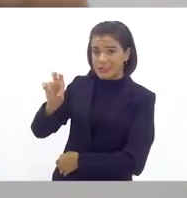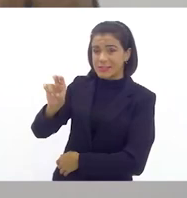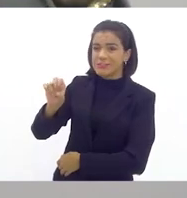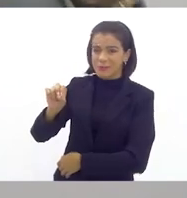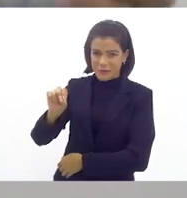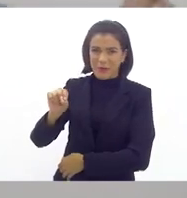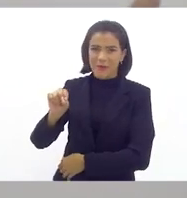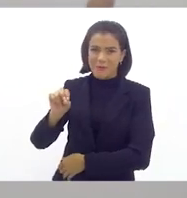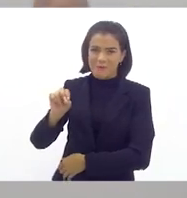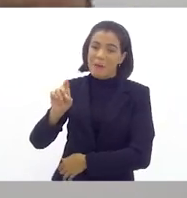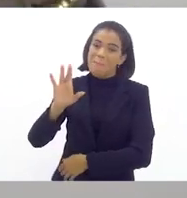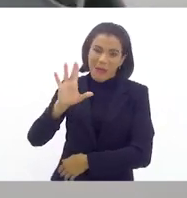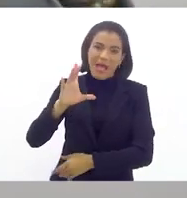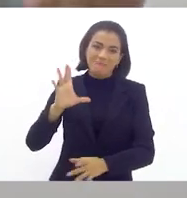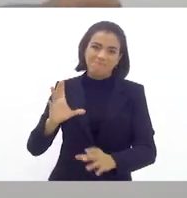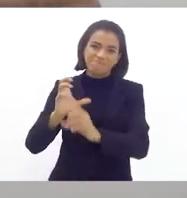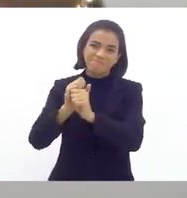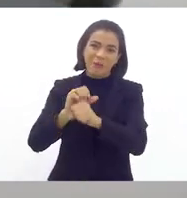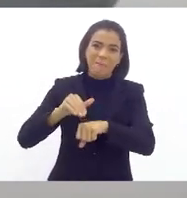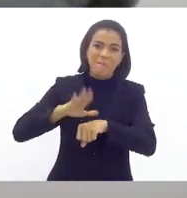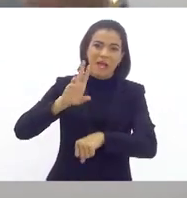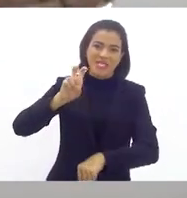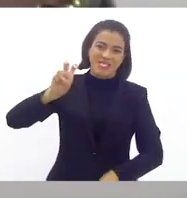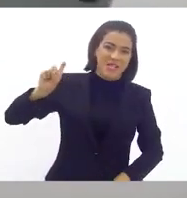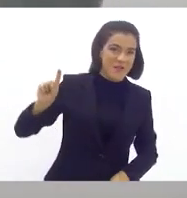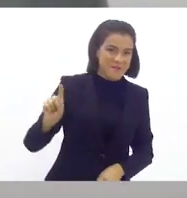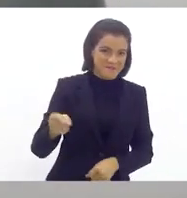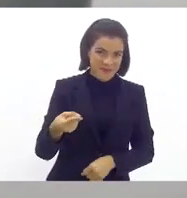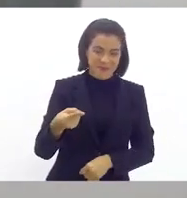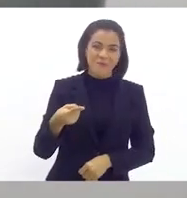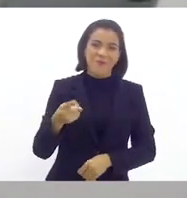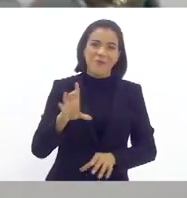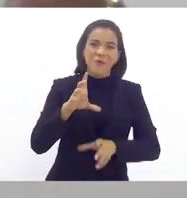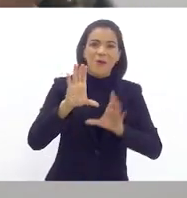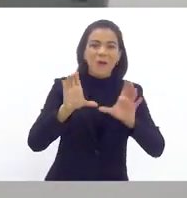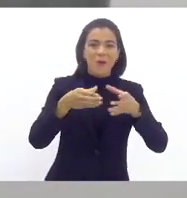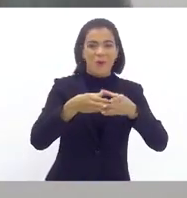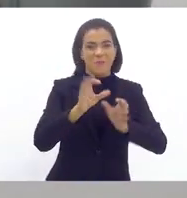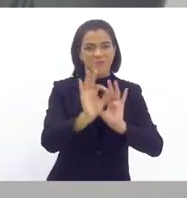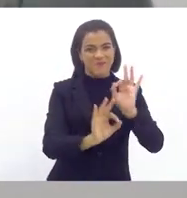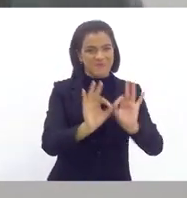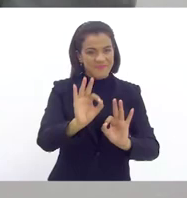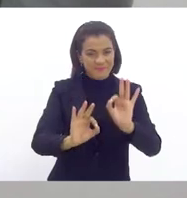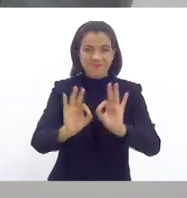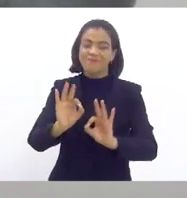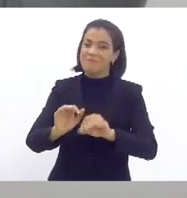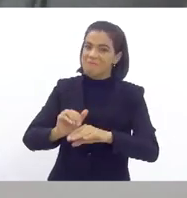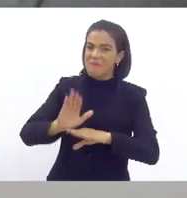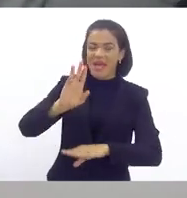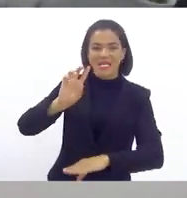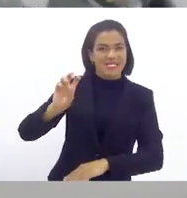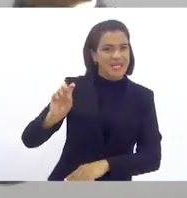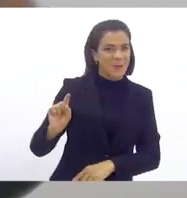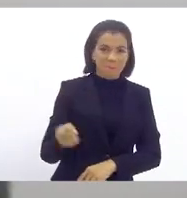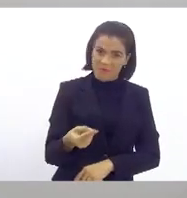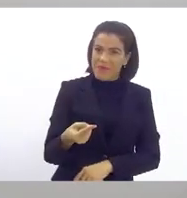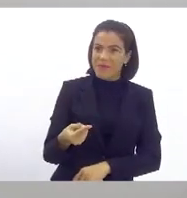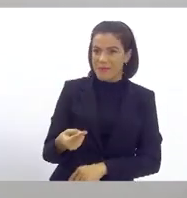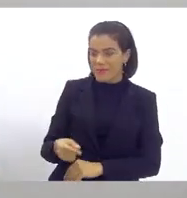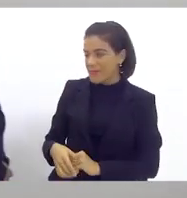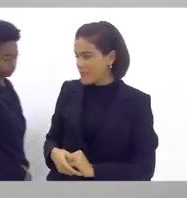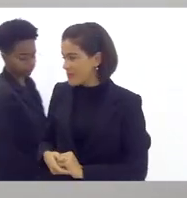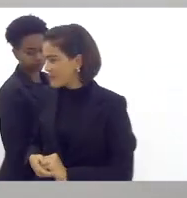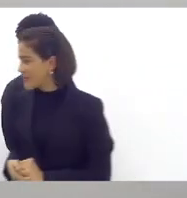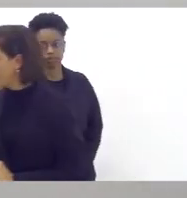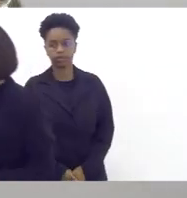que passam de 5 mil comunidades organizadas, mais de 5 mil... Isso é um número bem baixo, de